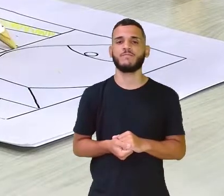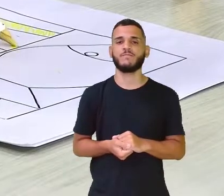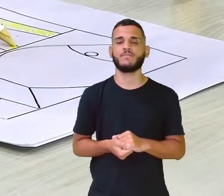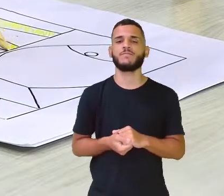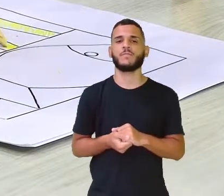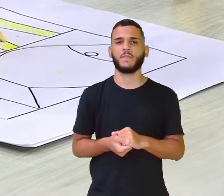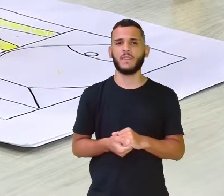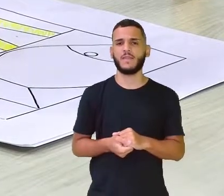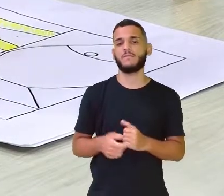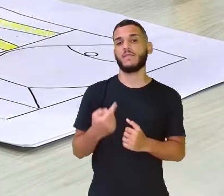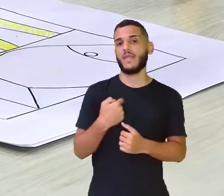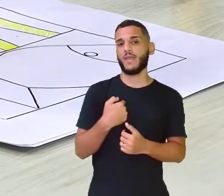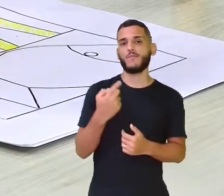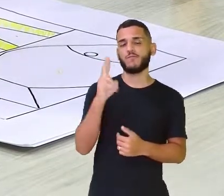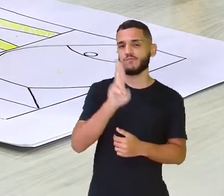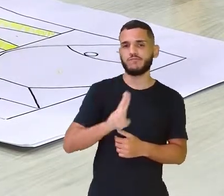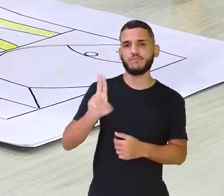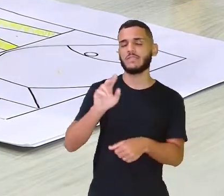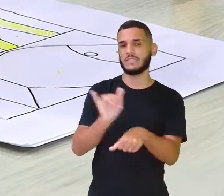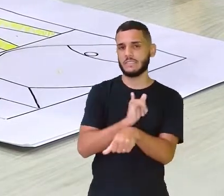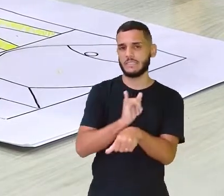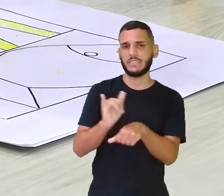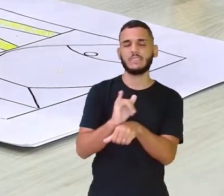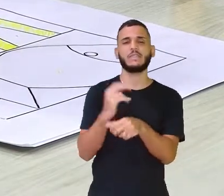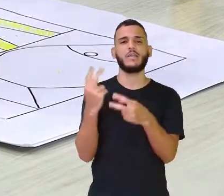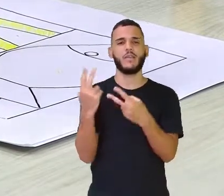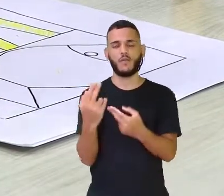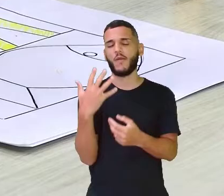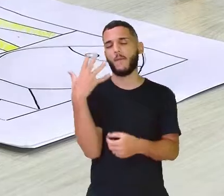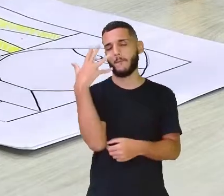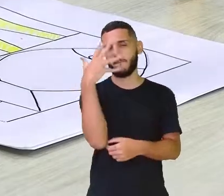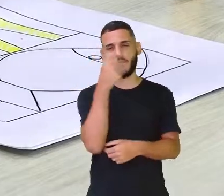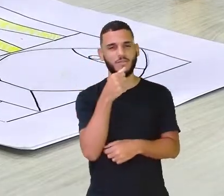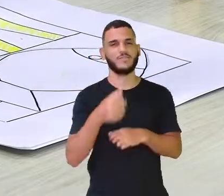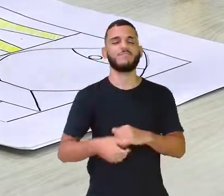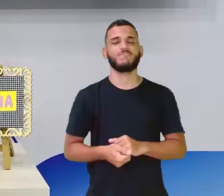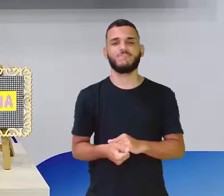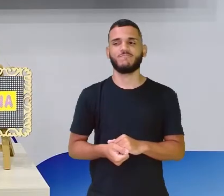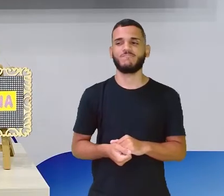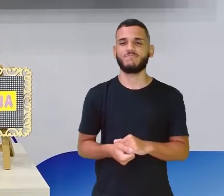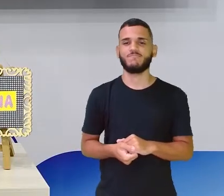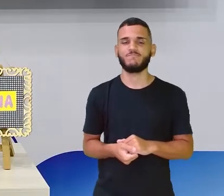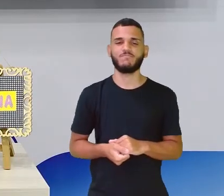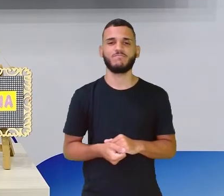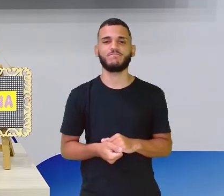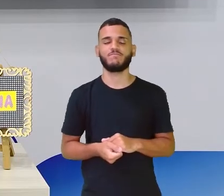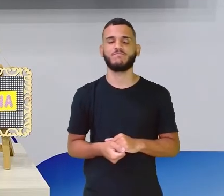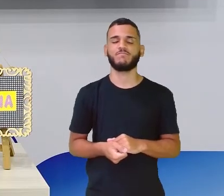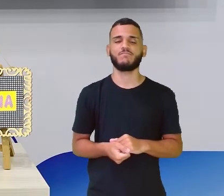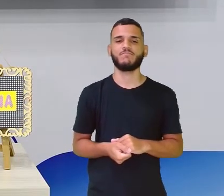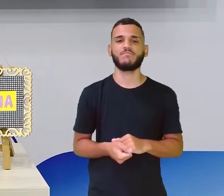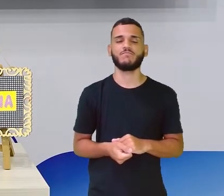Quanto mais eu fizer assim, mais bonito fica o desenho, tá bom? Então, aqui